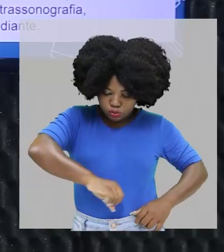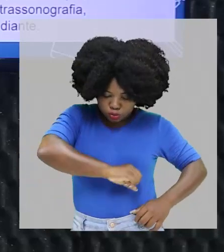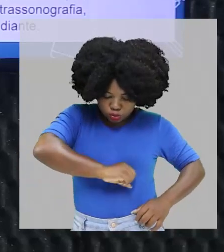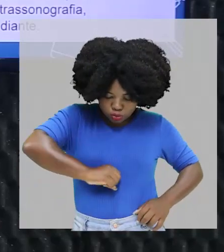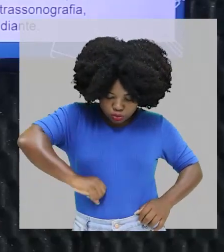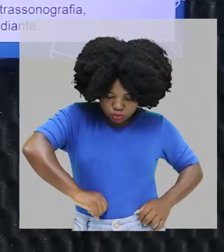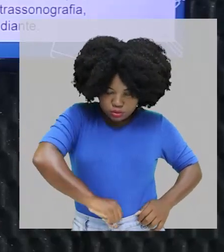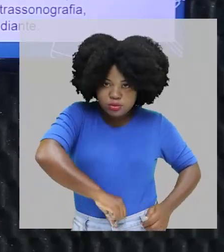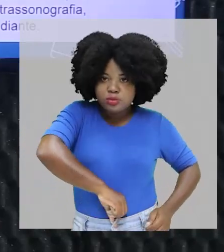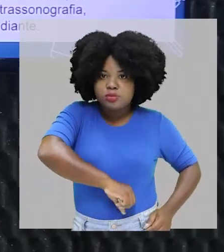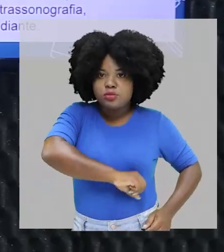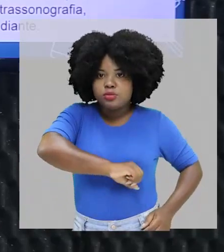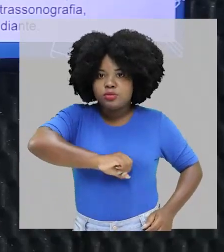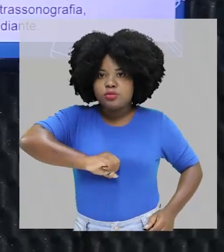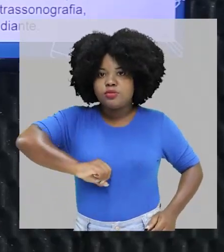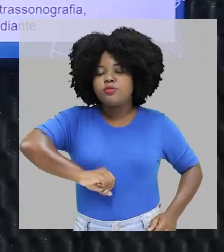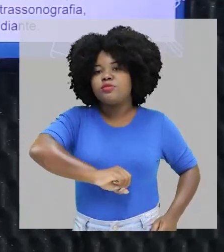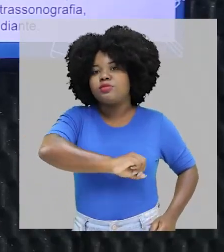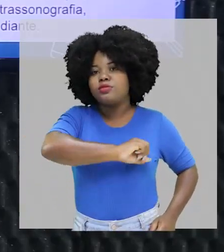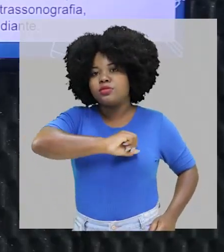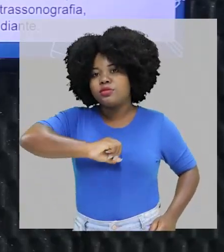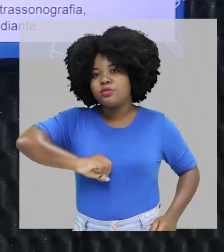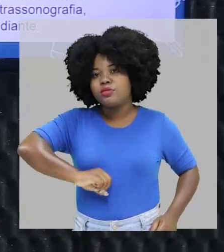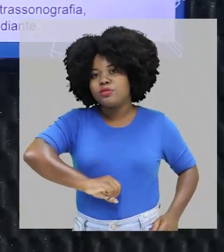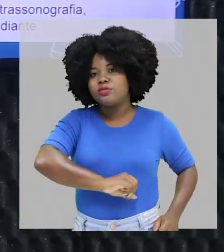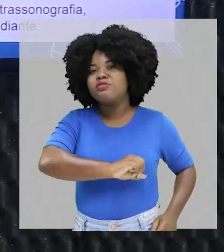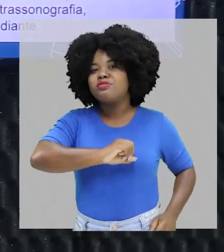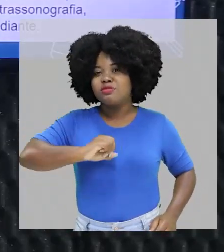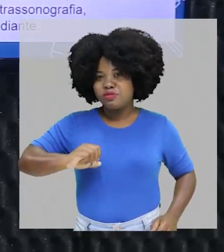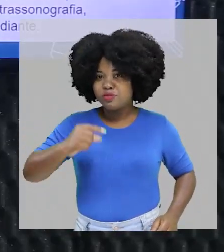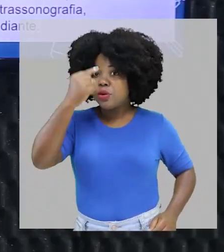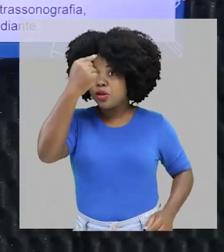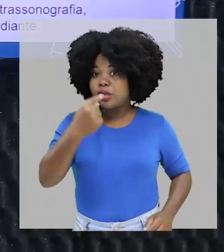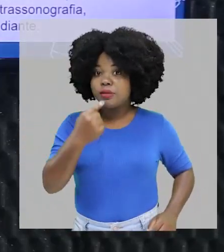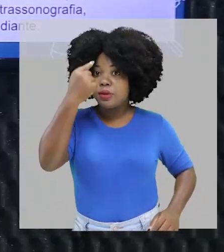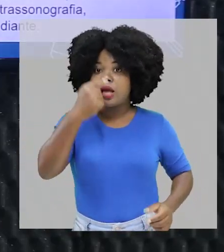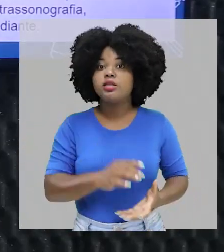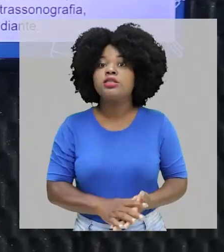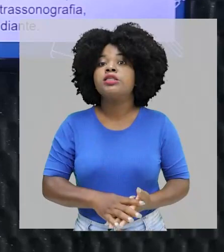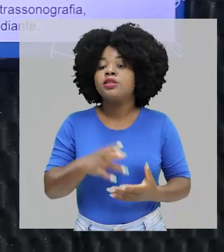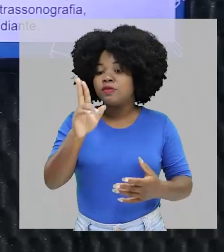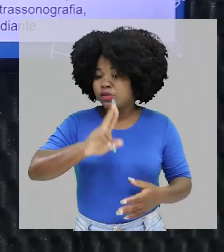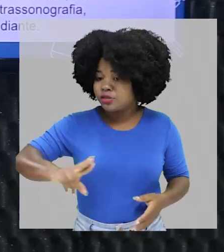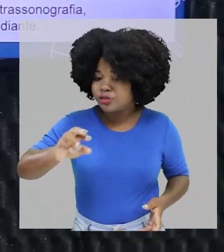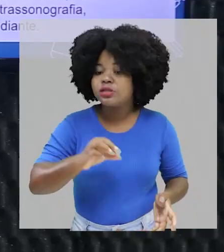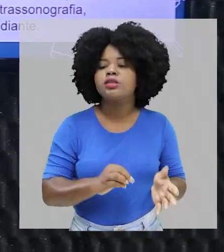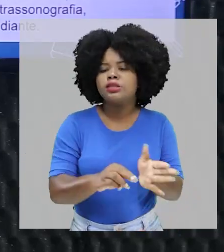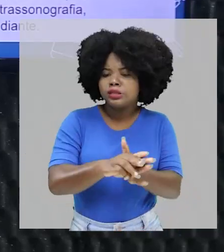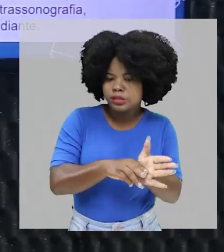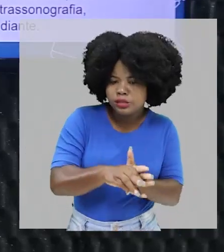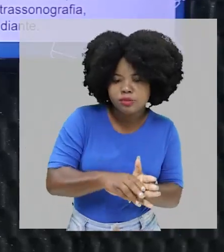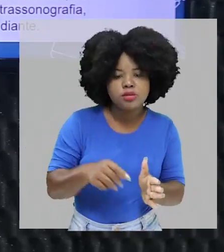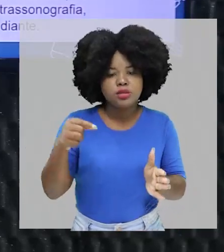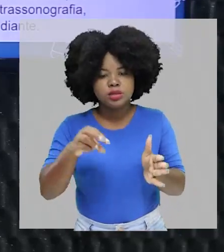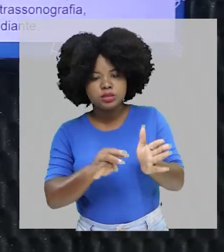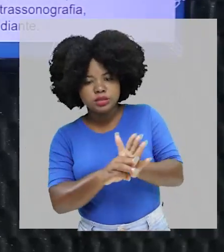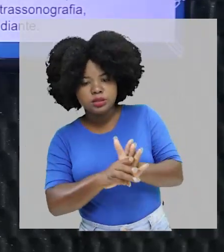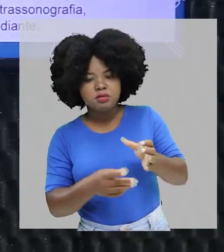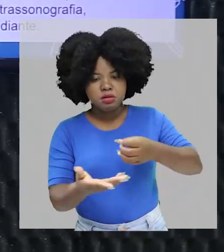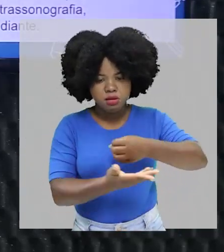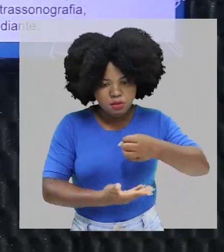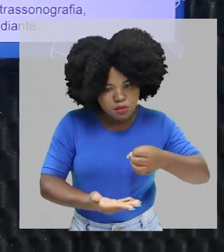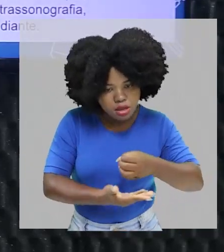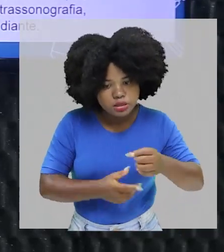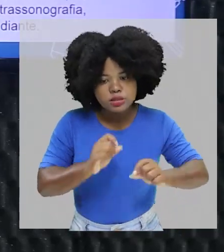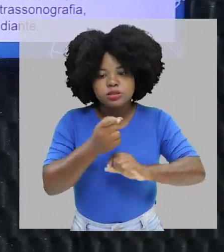por imagem. Então você vai usar dessas técnicas. E essas técnicas, elas são técnicas baseadas nos